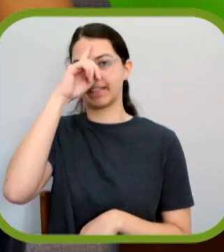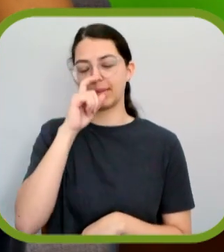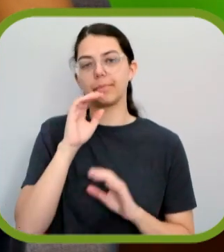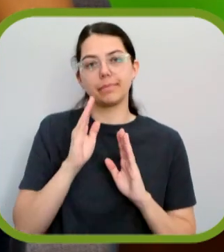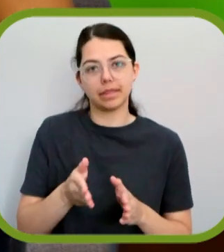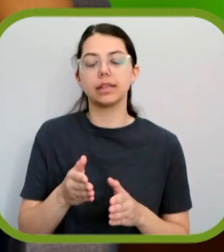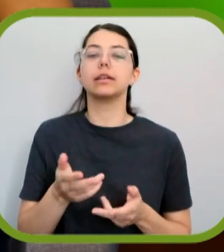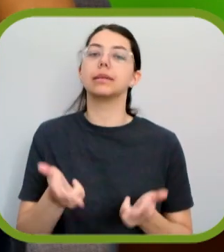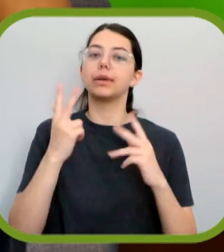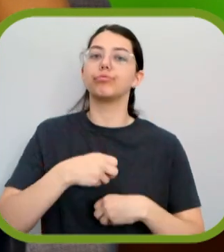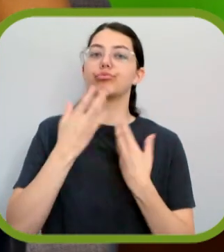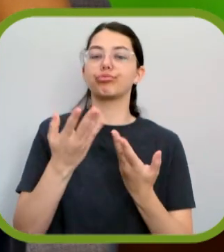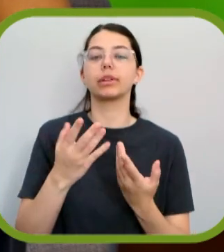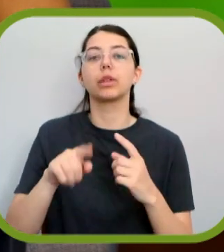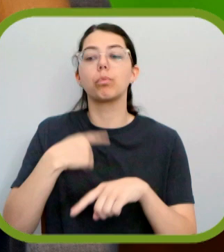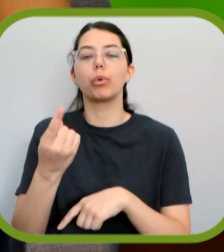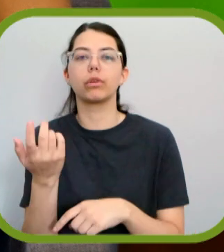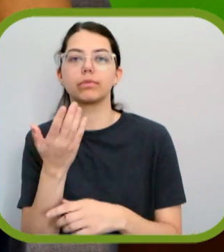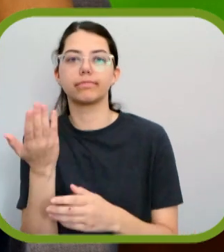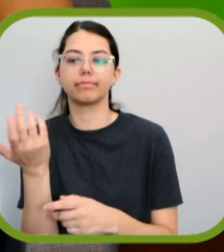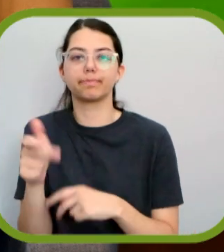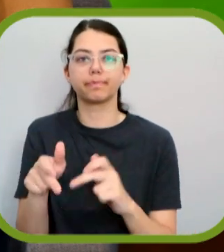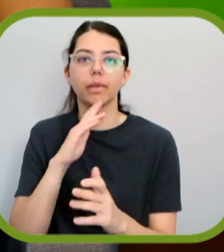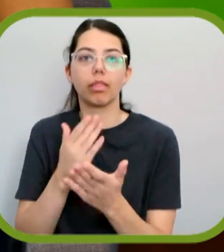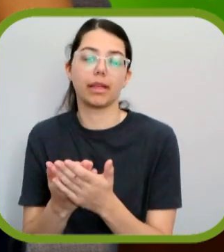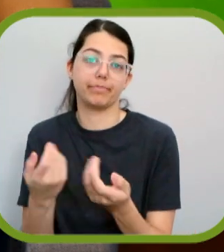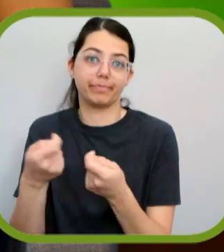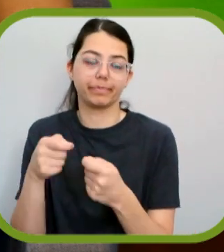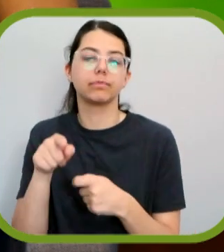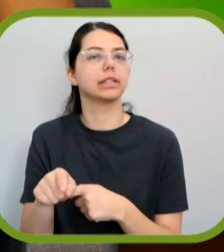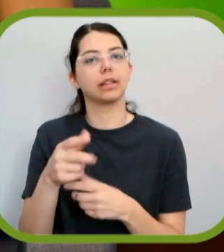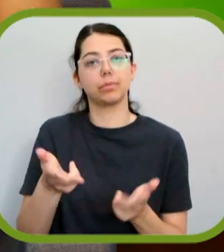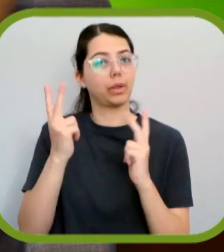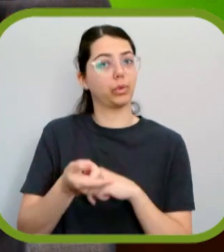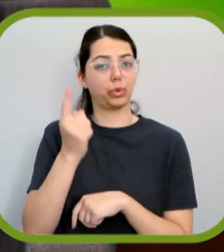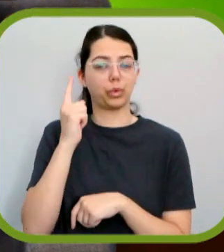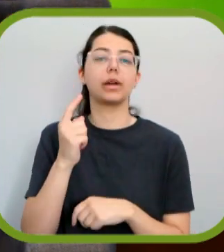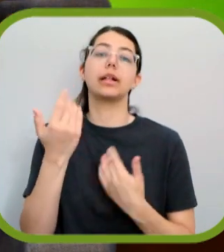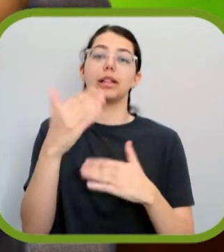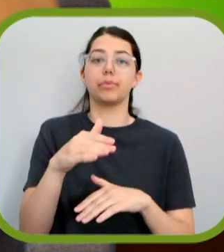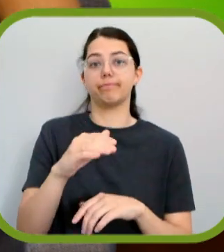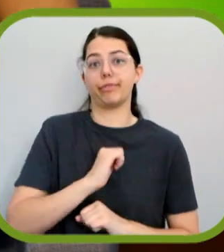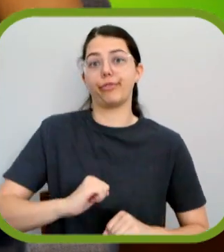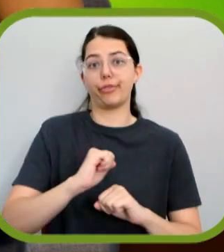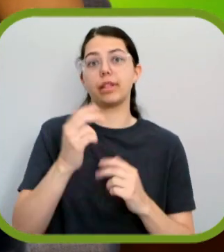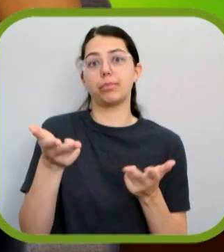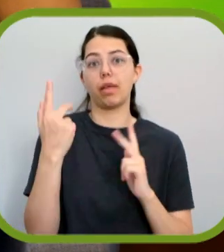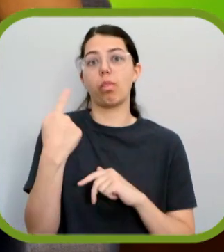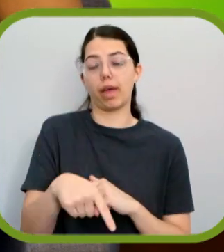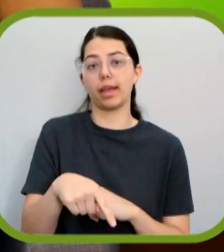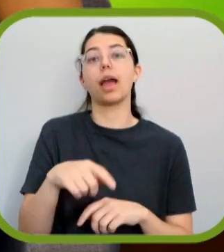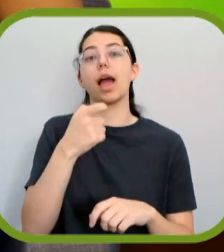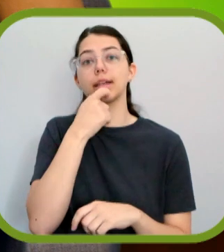de expressão não é liberdade de consequências e que a nossa liberdade termina quando a dos outros começa. Ou seja,